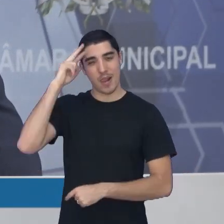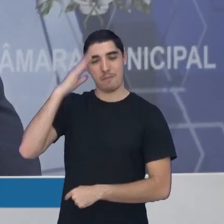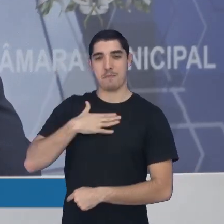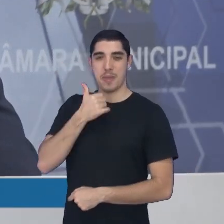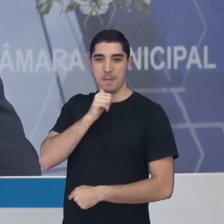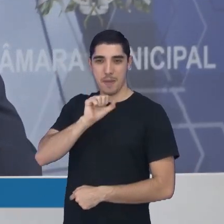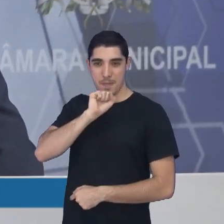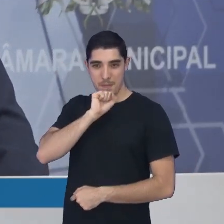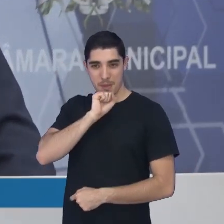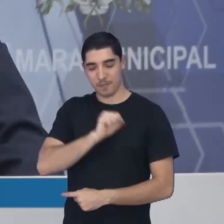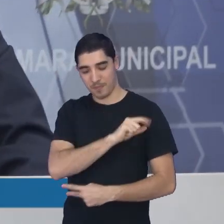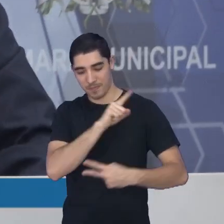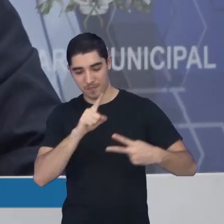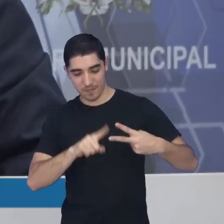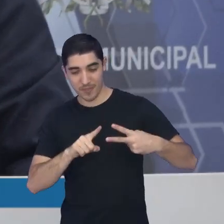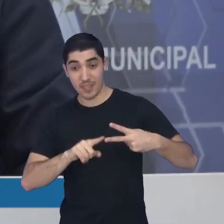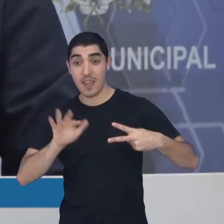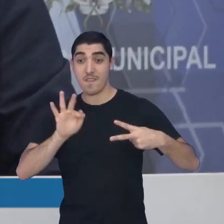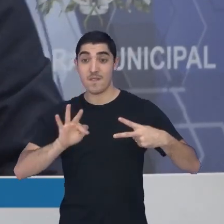e da Faculdade de Direito.